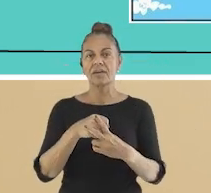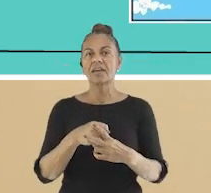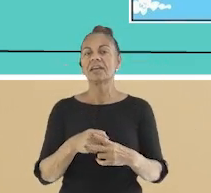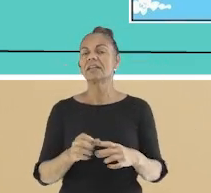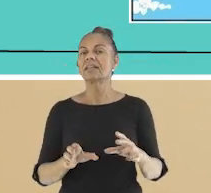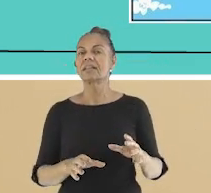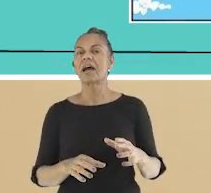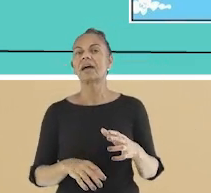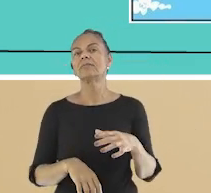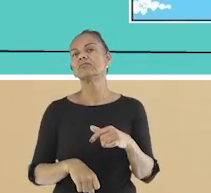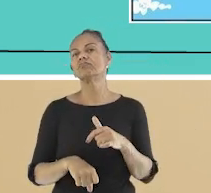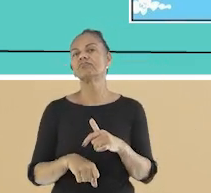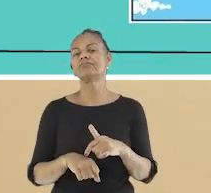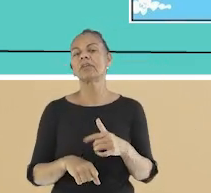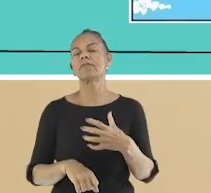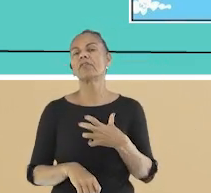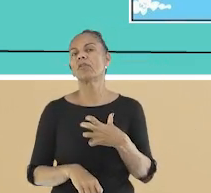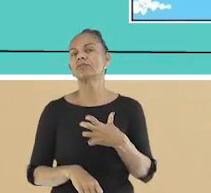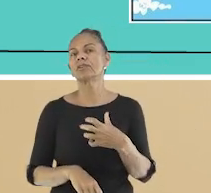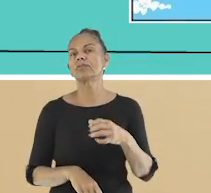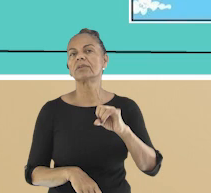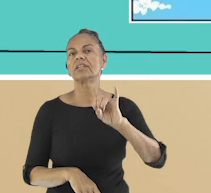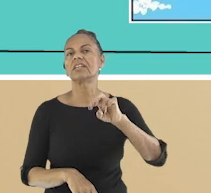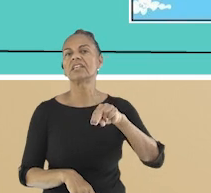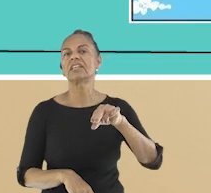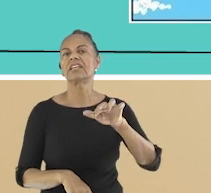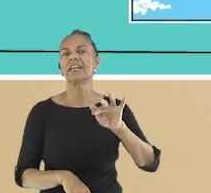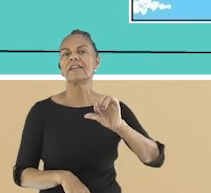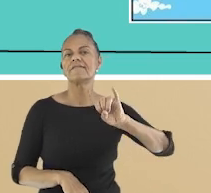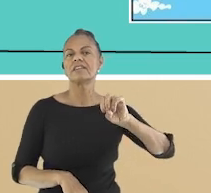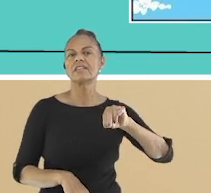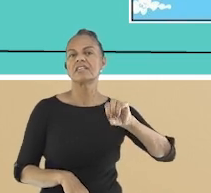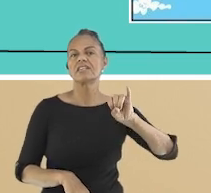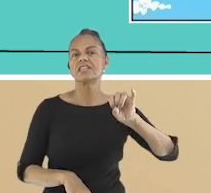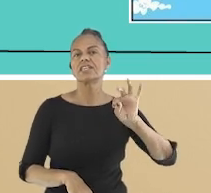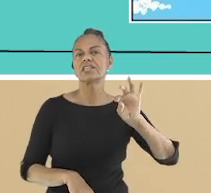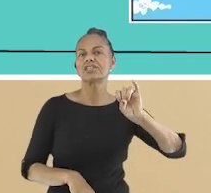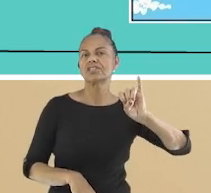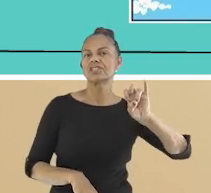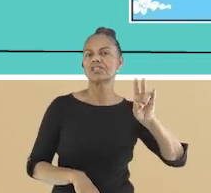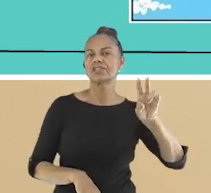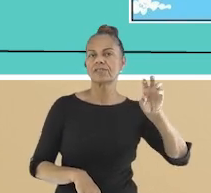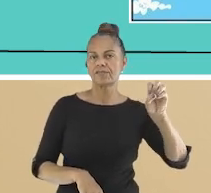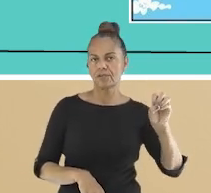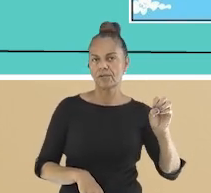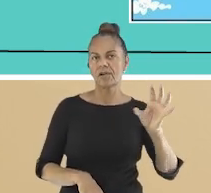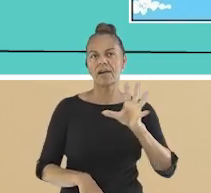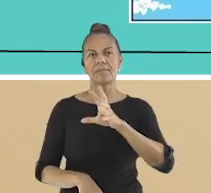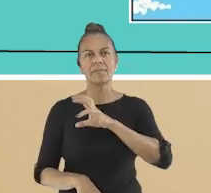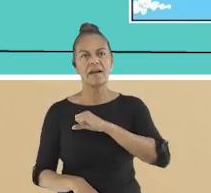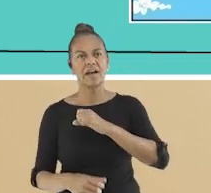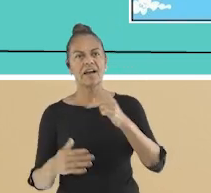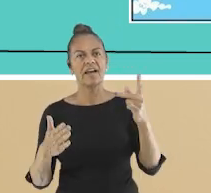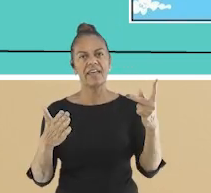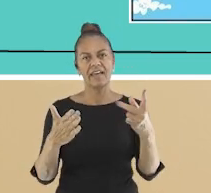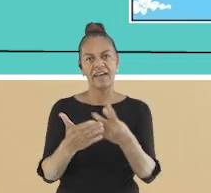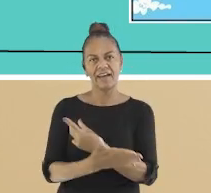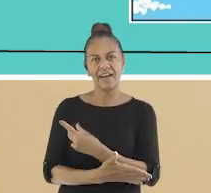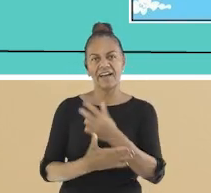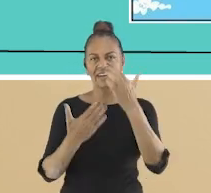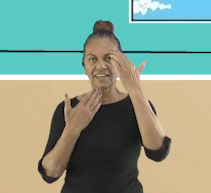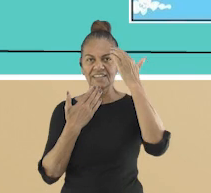Eles estão no infinitivo, que é como se fosse a forma padrão dos verbos. Vamos ler. Amar,